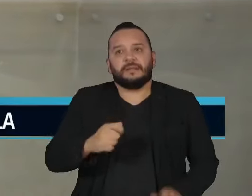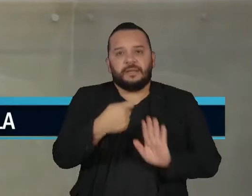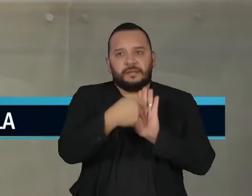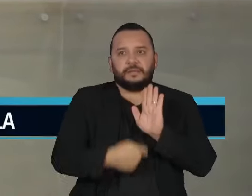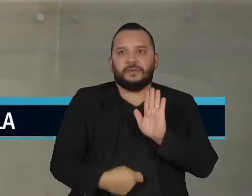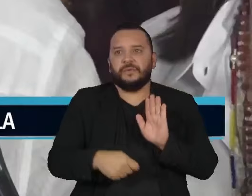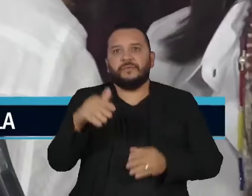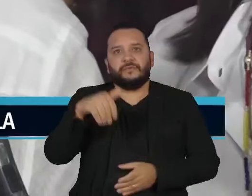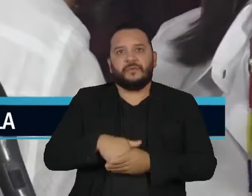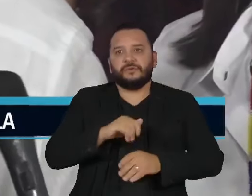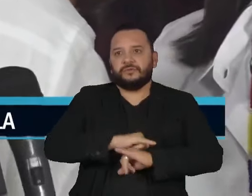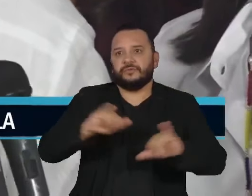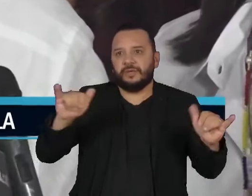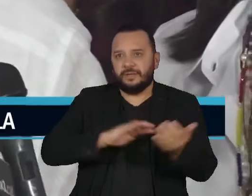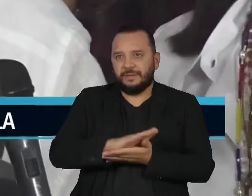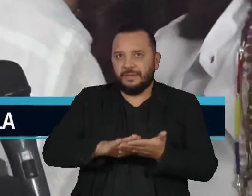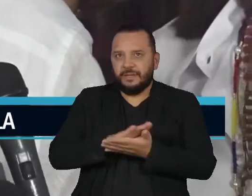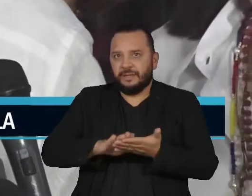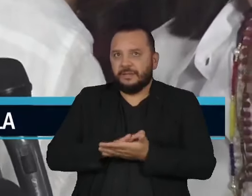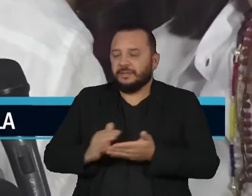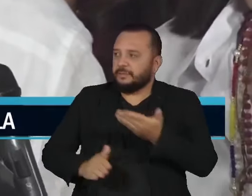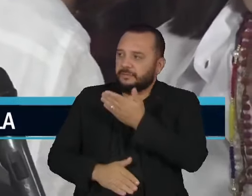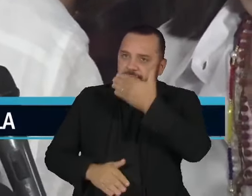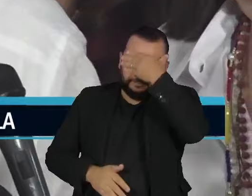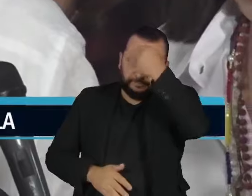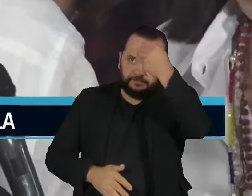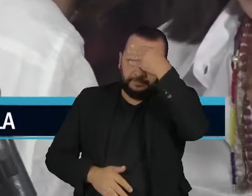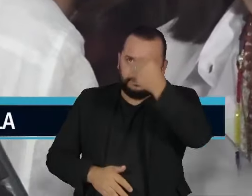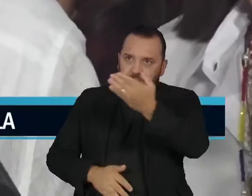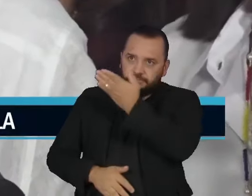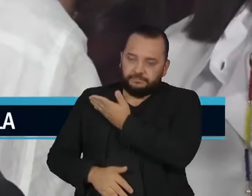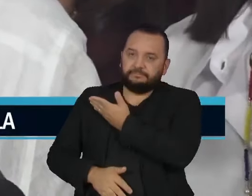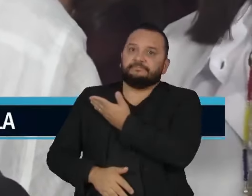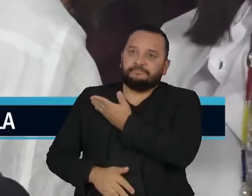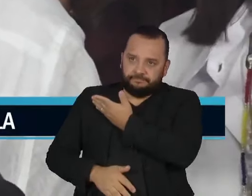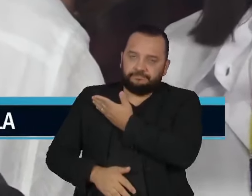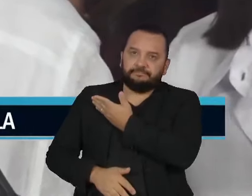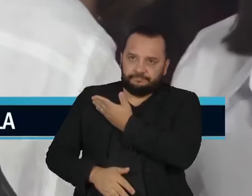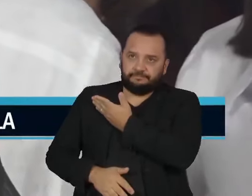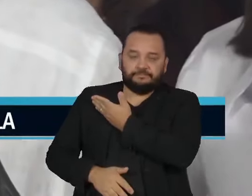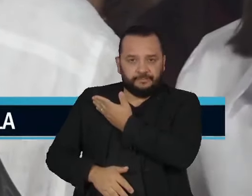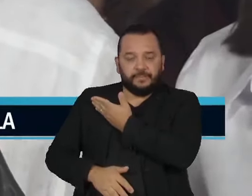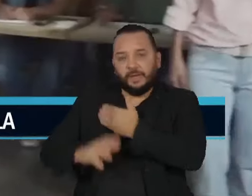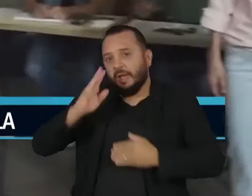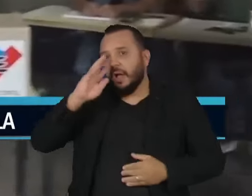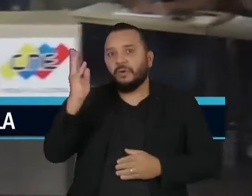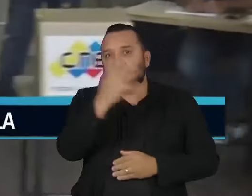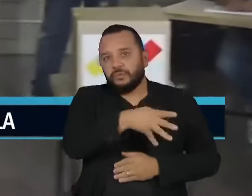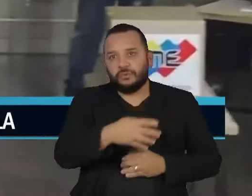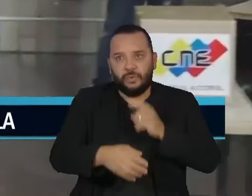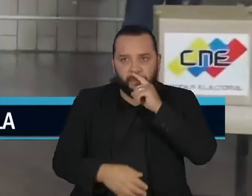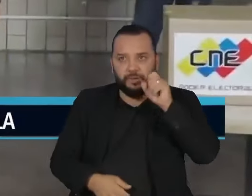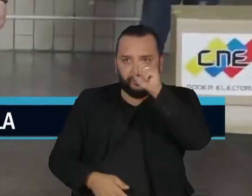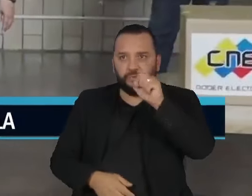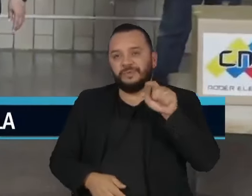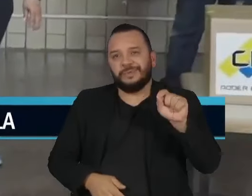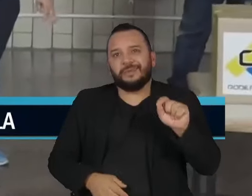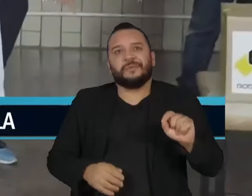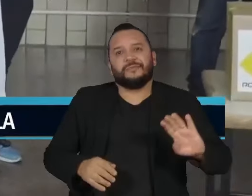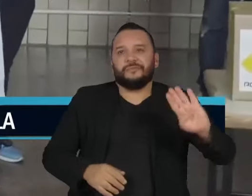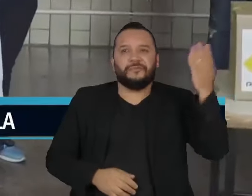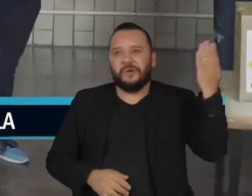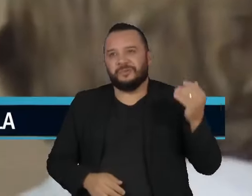foram divulgadas, levando o candidato oposicionista Edmundo González a acusar o partido governista de fraude.